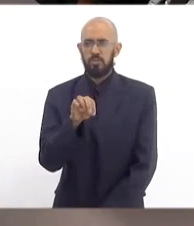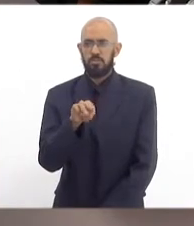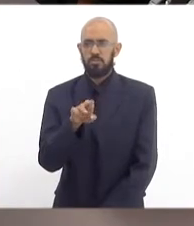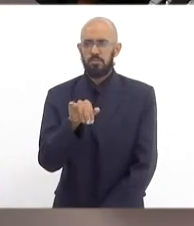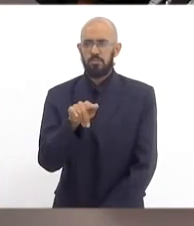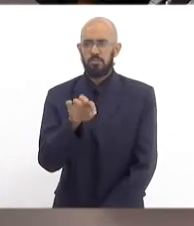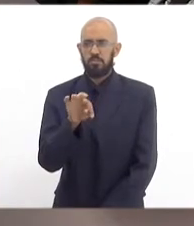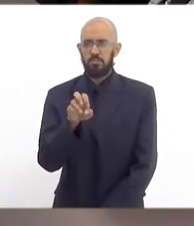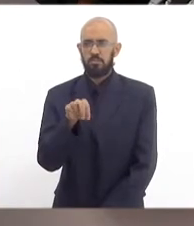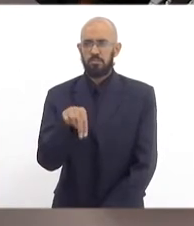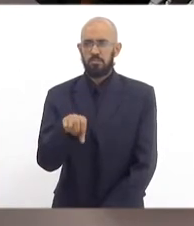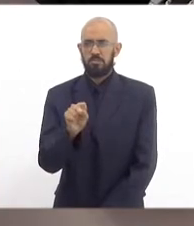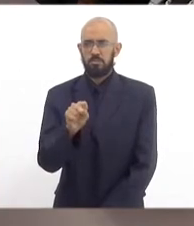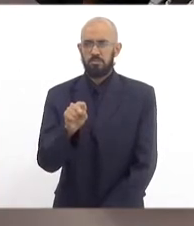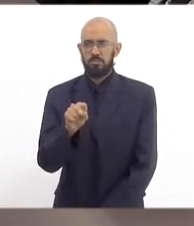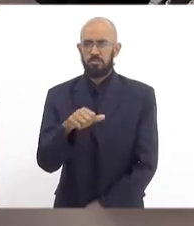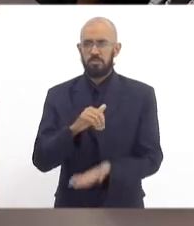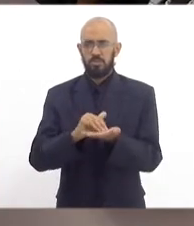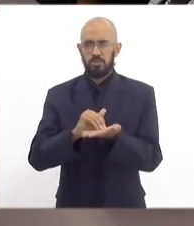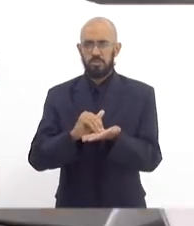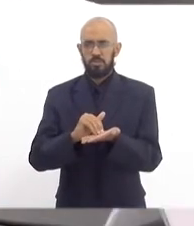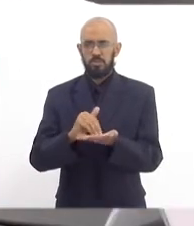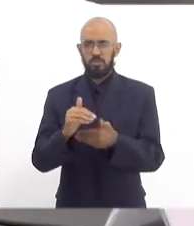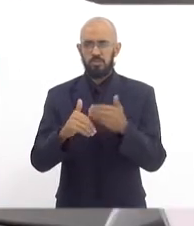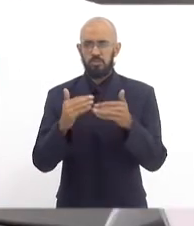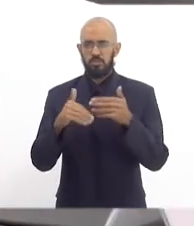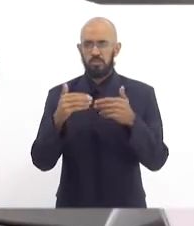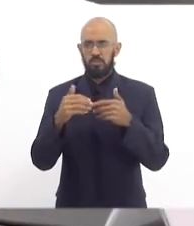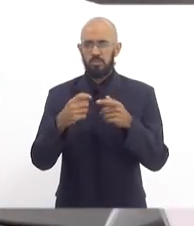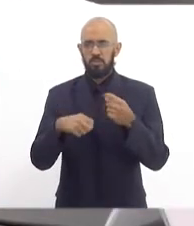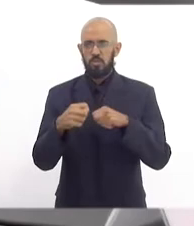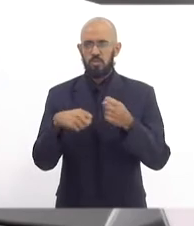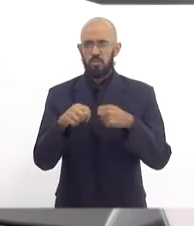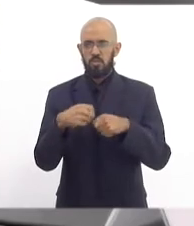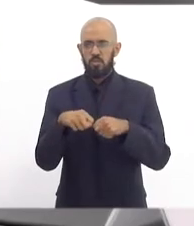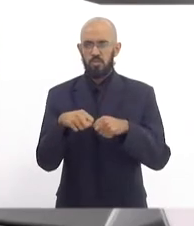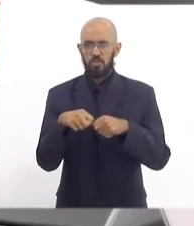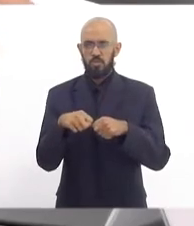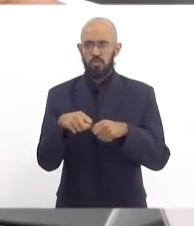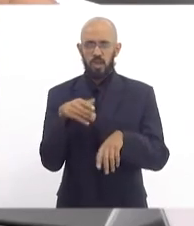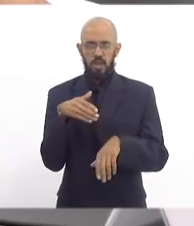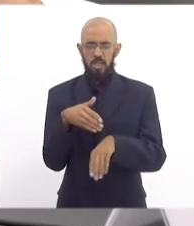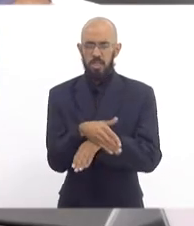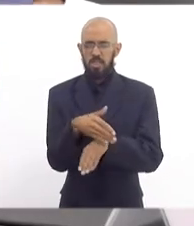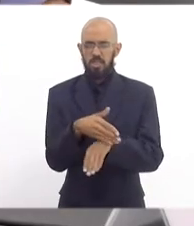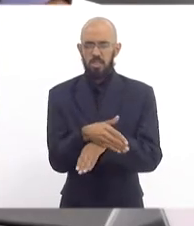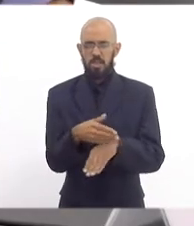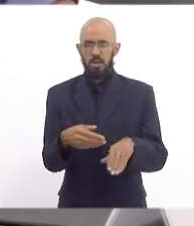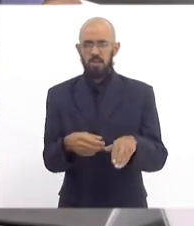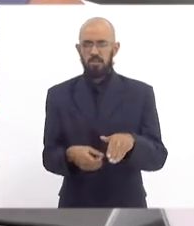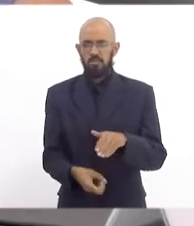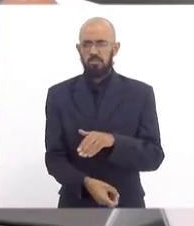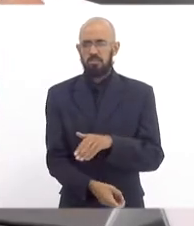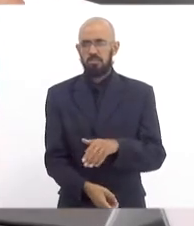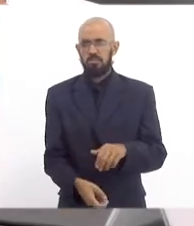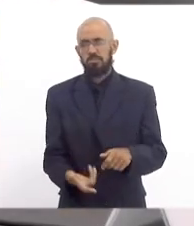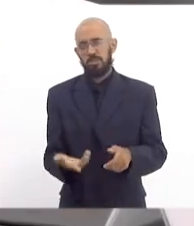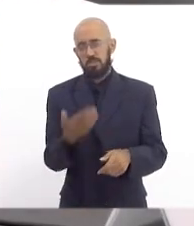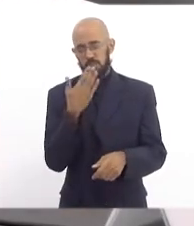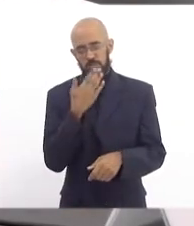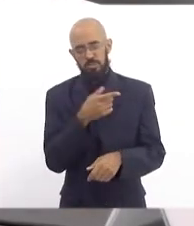é da secretaria de desenvolvimento econômico está lá em filtrado e disse que é